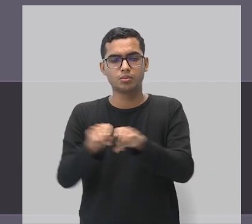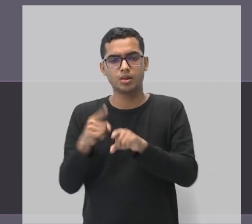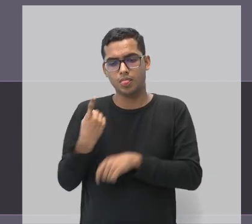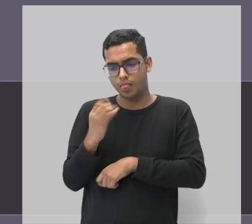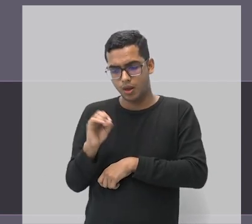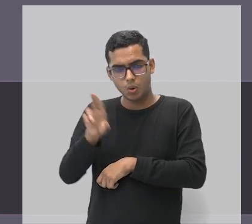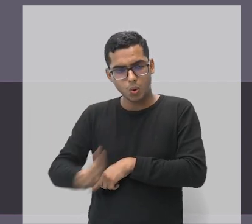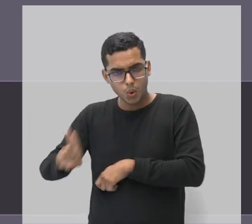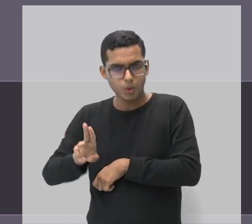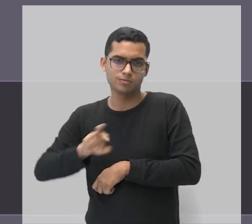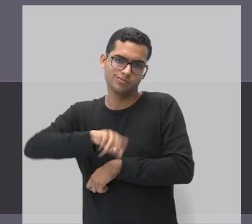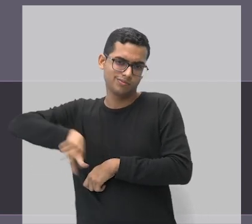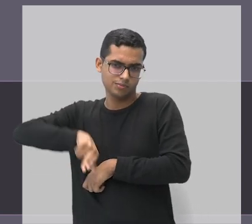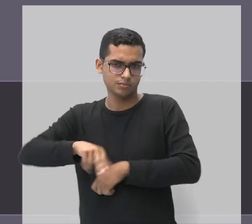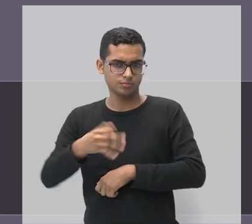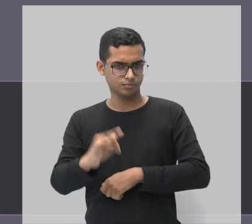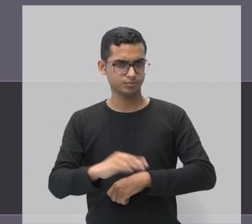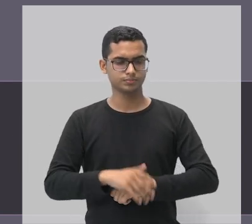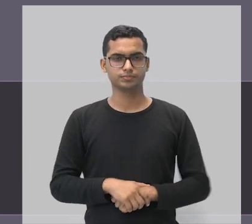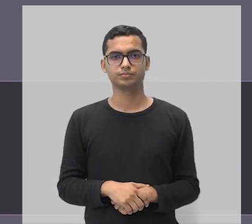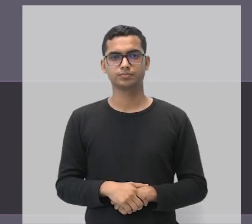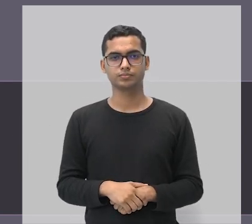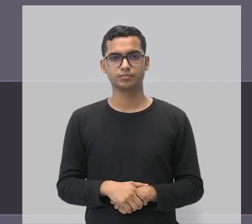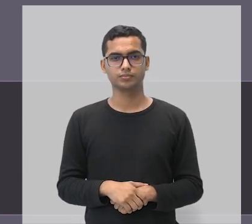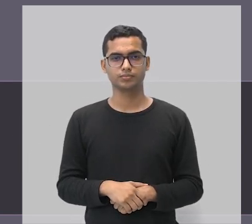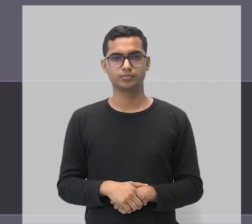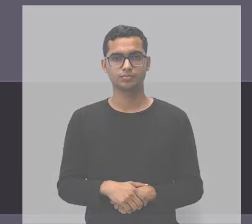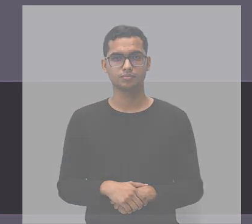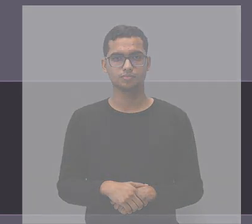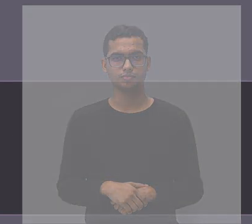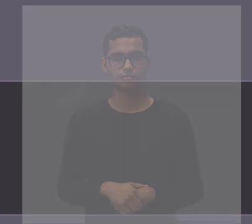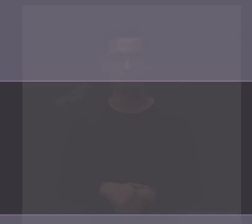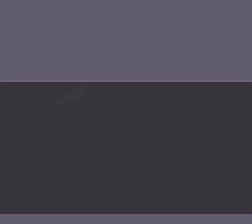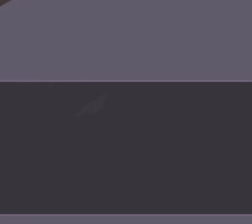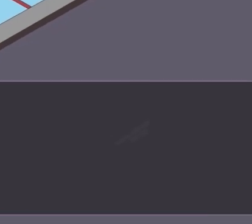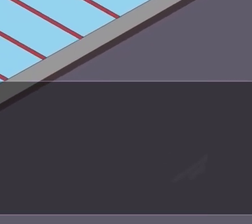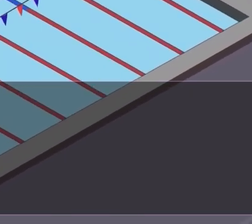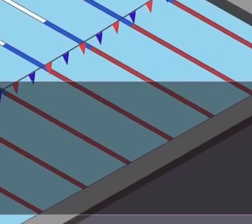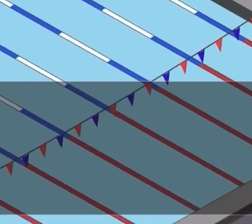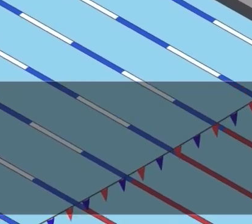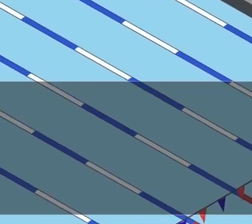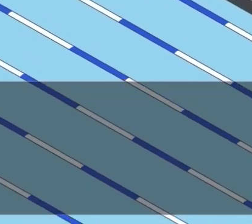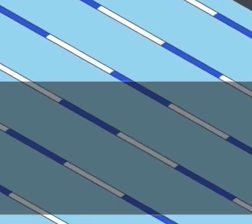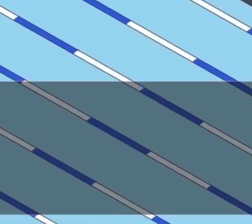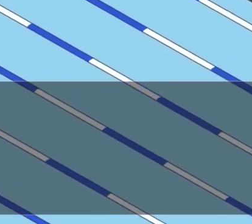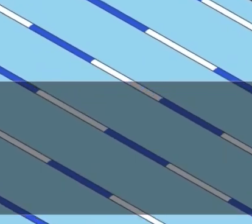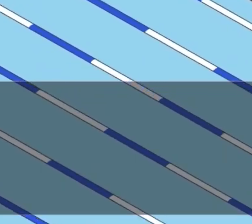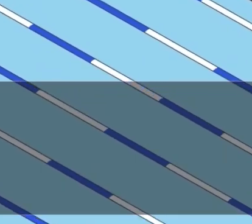não são utilizadas, certo? Prosseguindo.